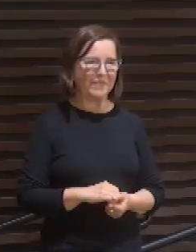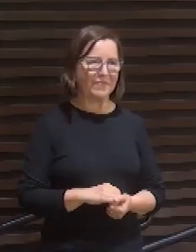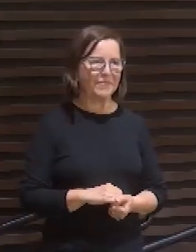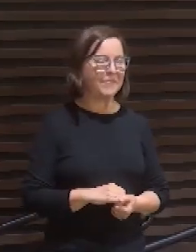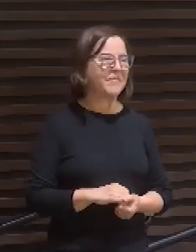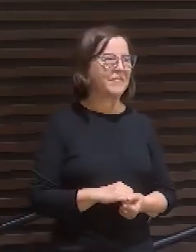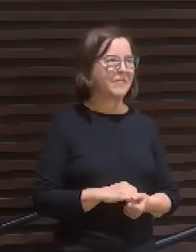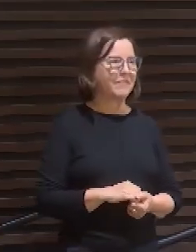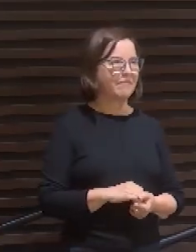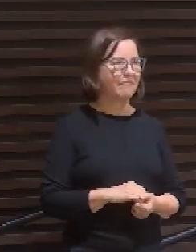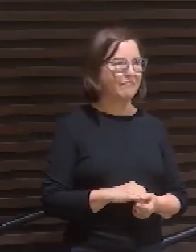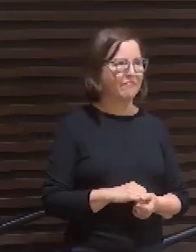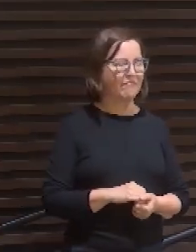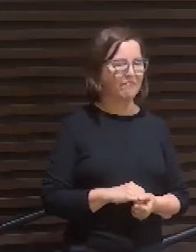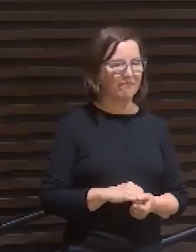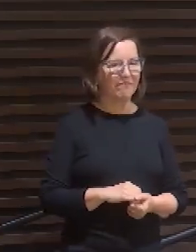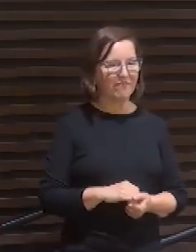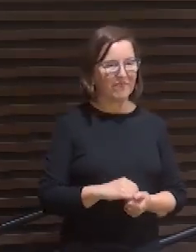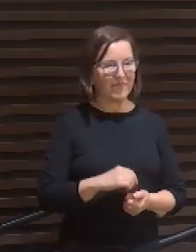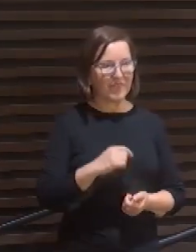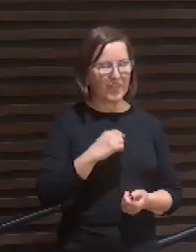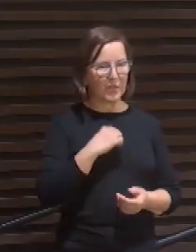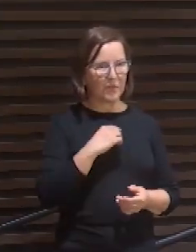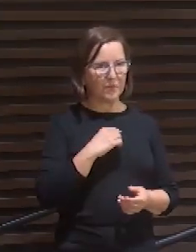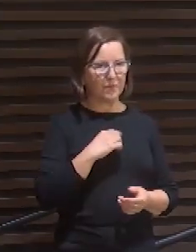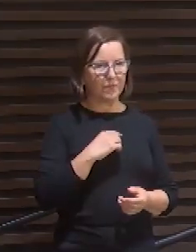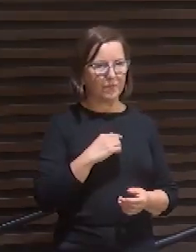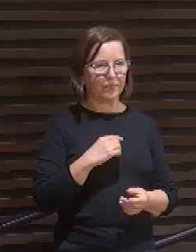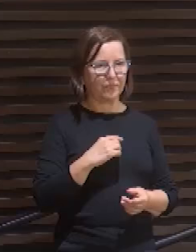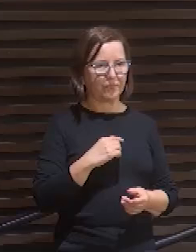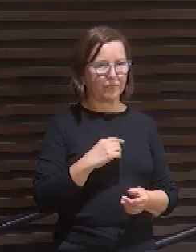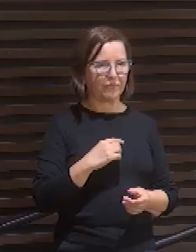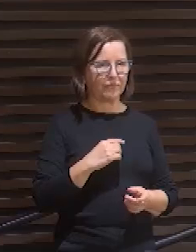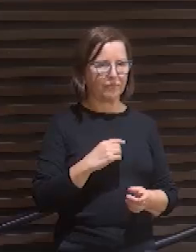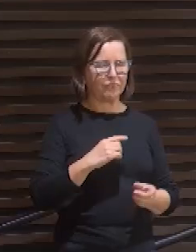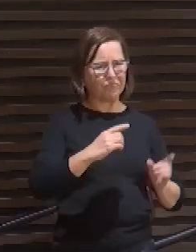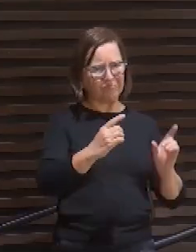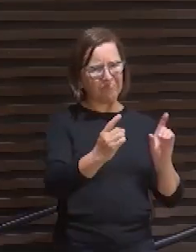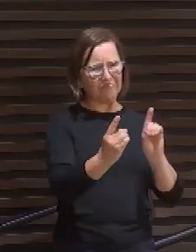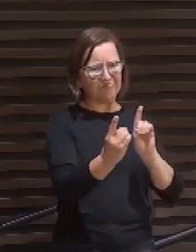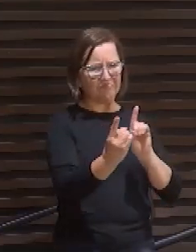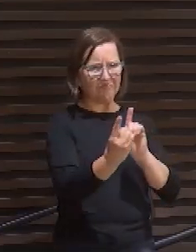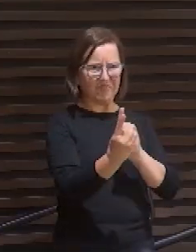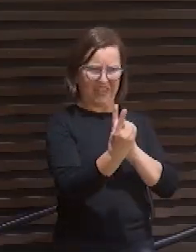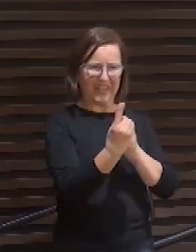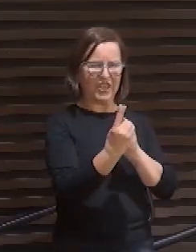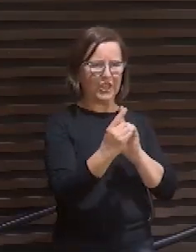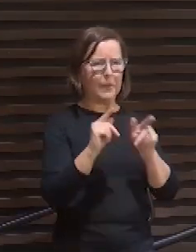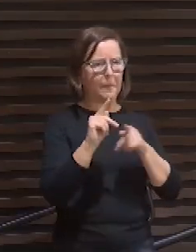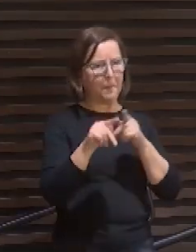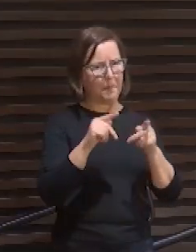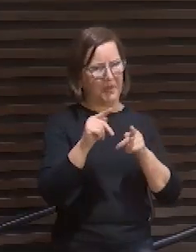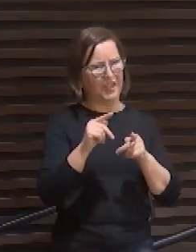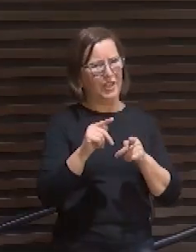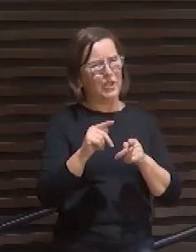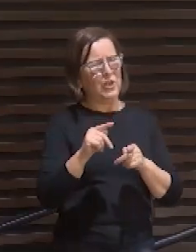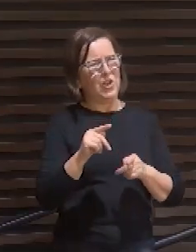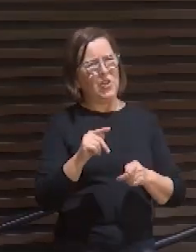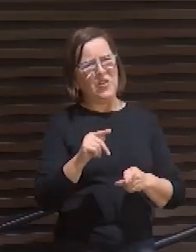Tenho atendido alguns que fizeram algum pecado e estão vivendo